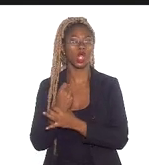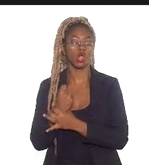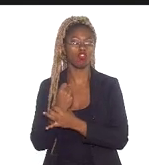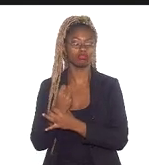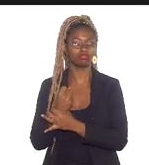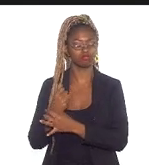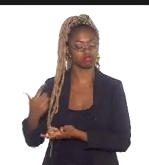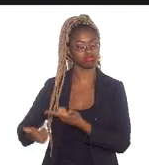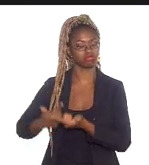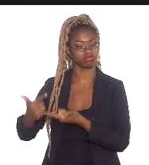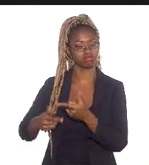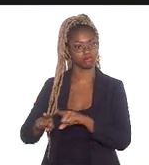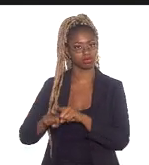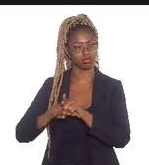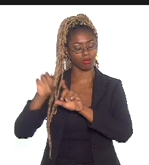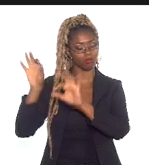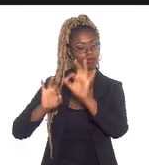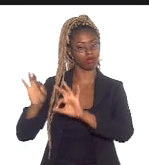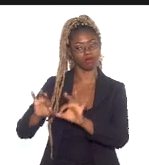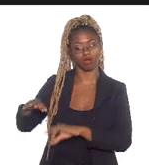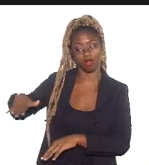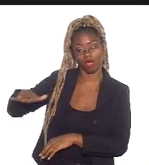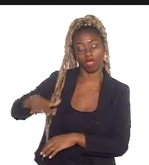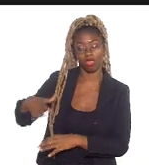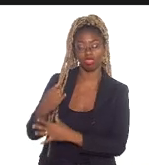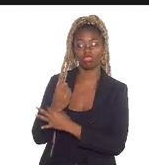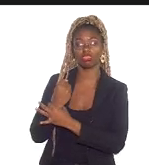projetos também na área de segurança operacional.